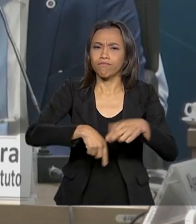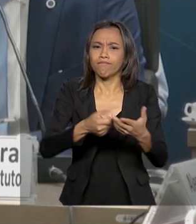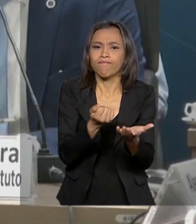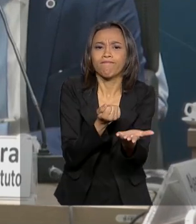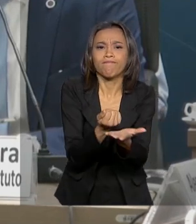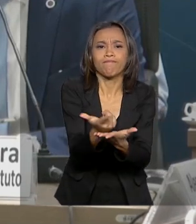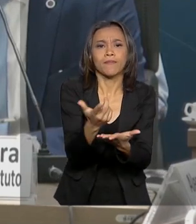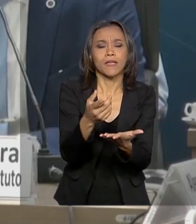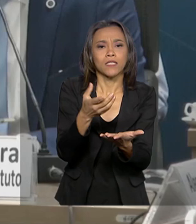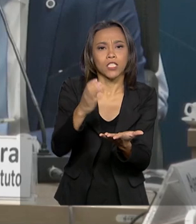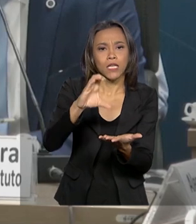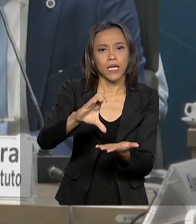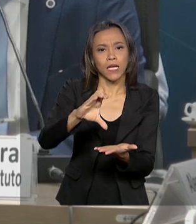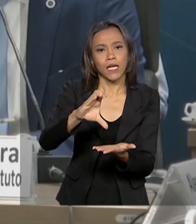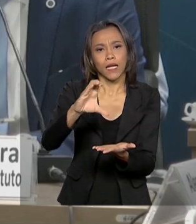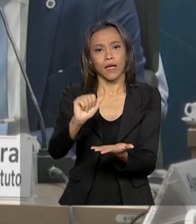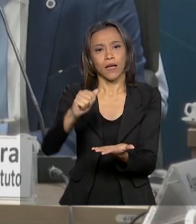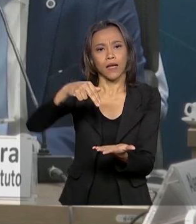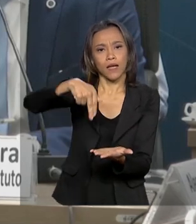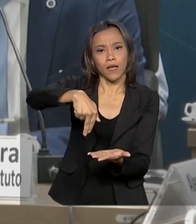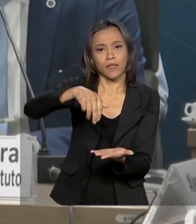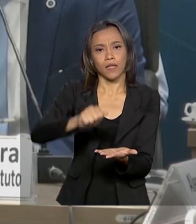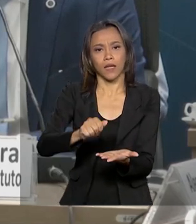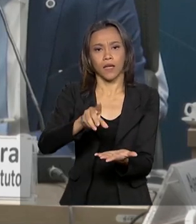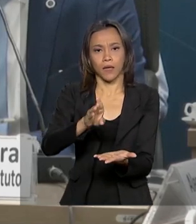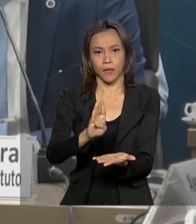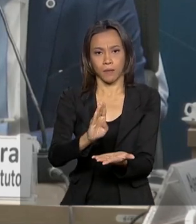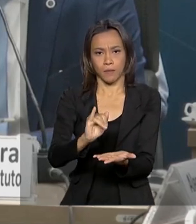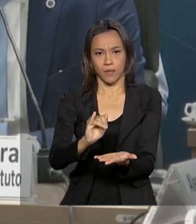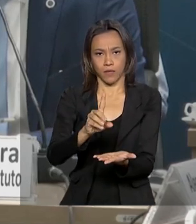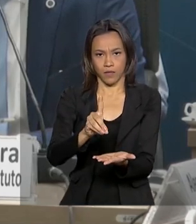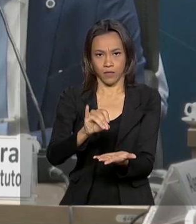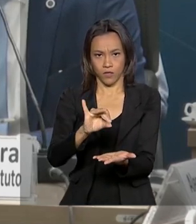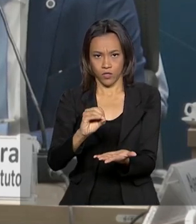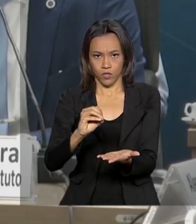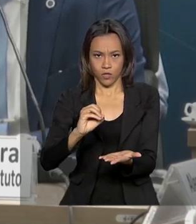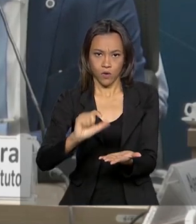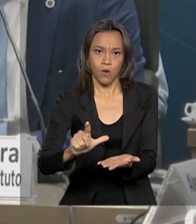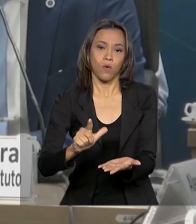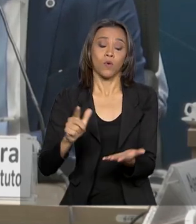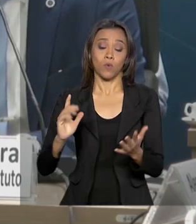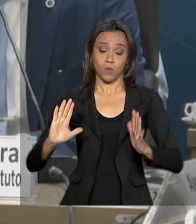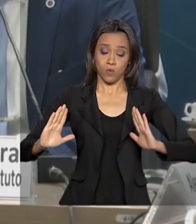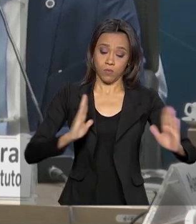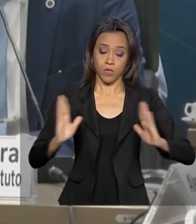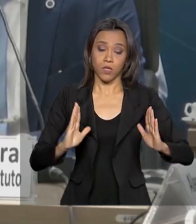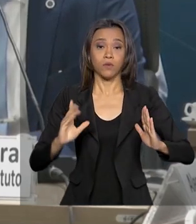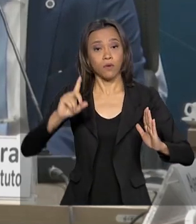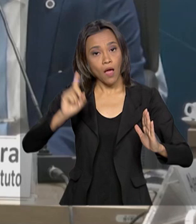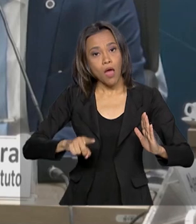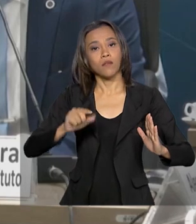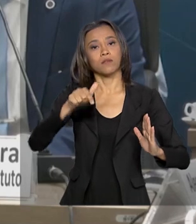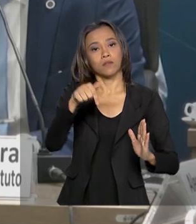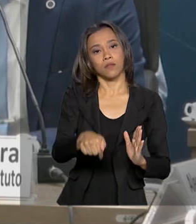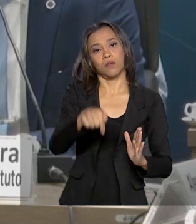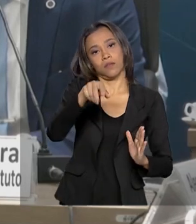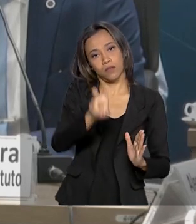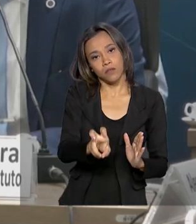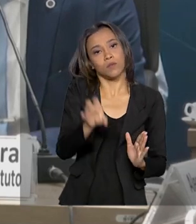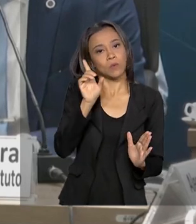por pessoas físicas. E, como conseguinte, os prazos beiram atualmente 75 dias.